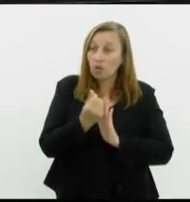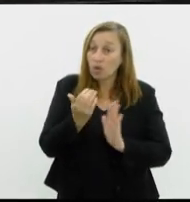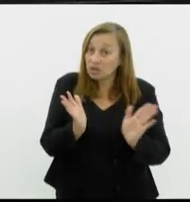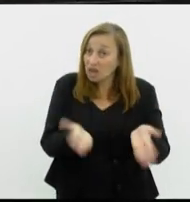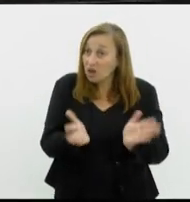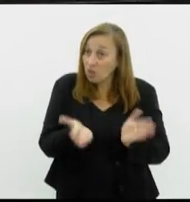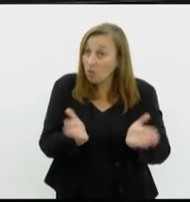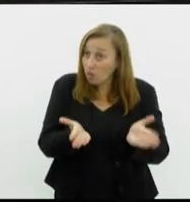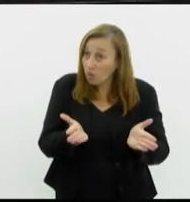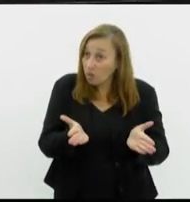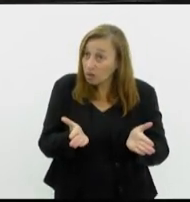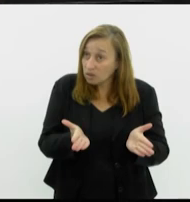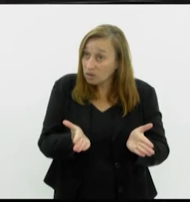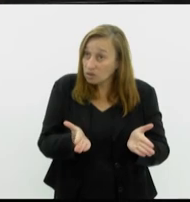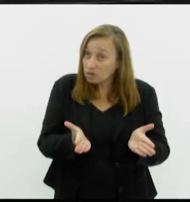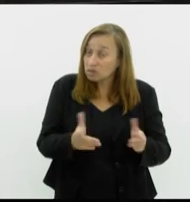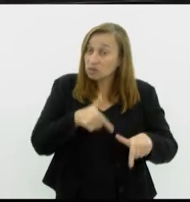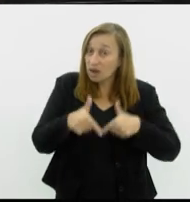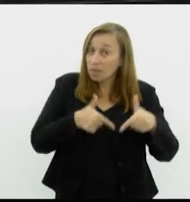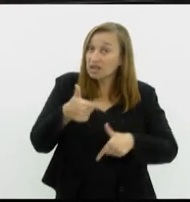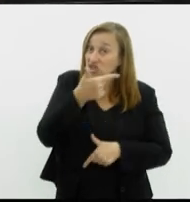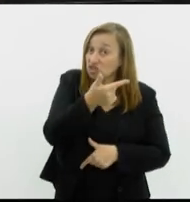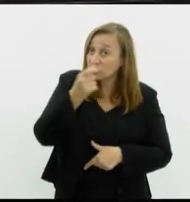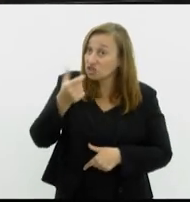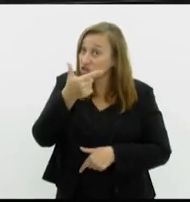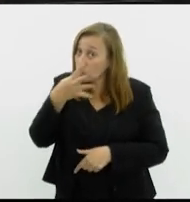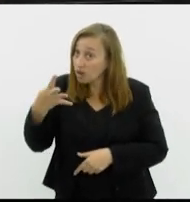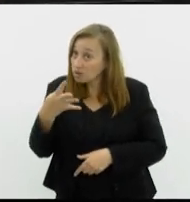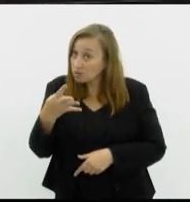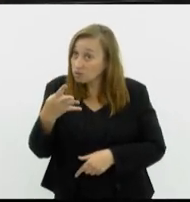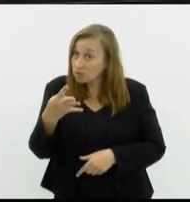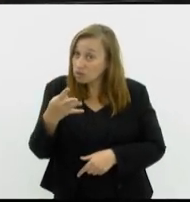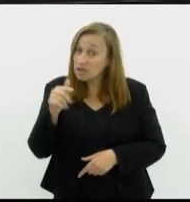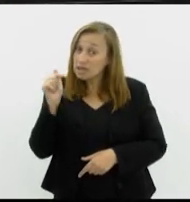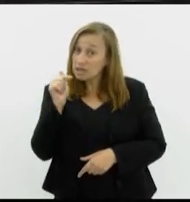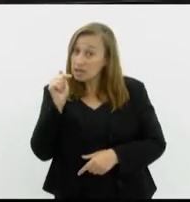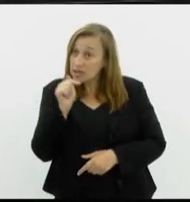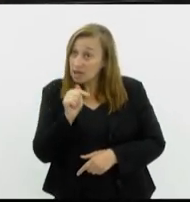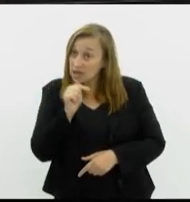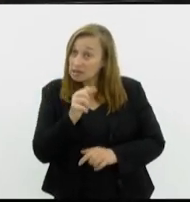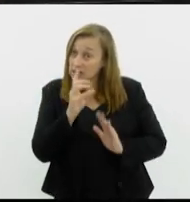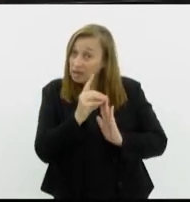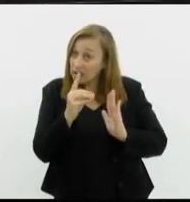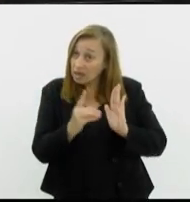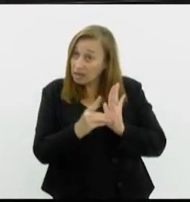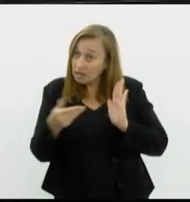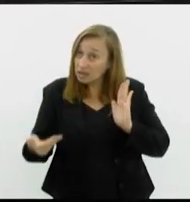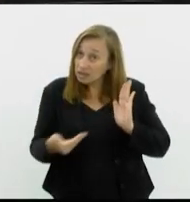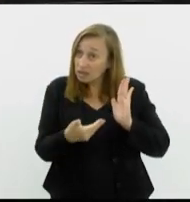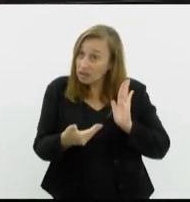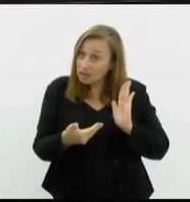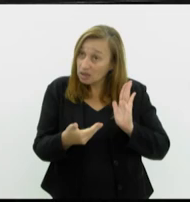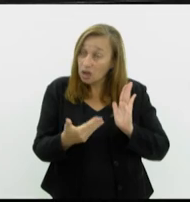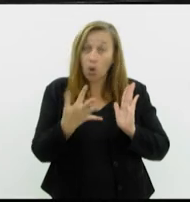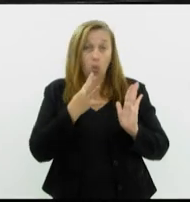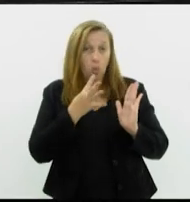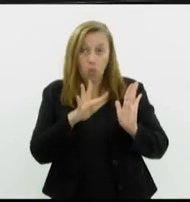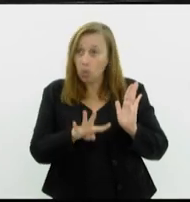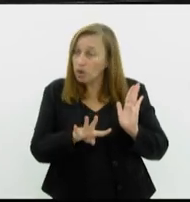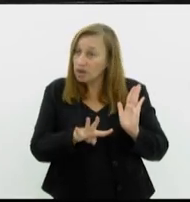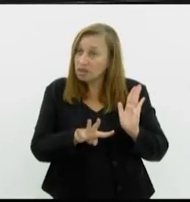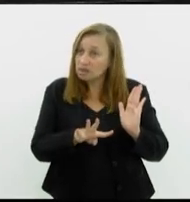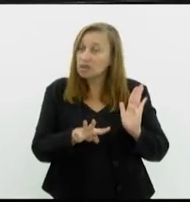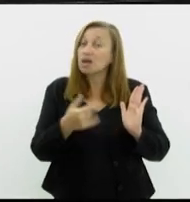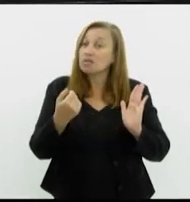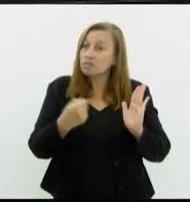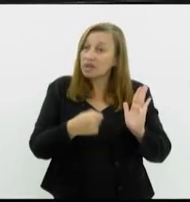que é do exercício de 24. E este decreto, que eu não conheço,